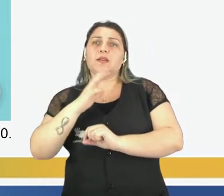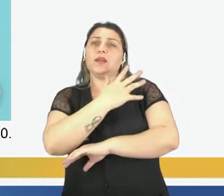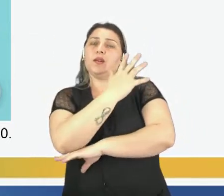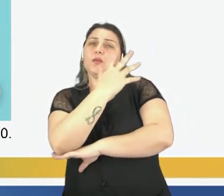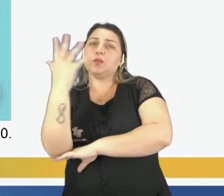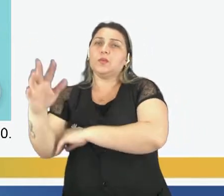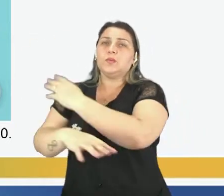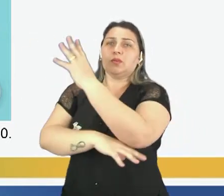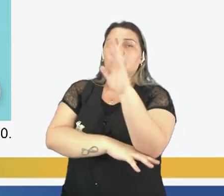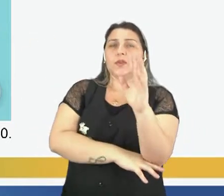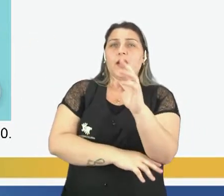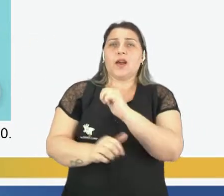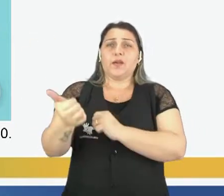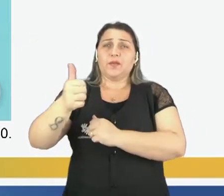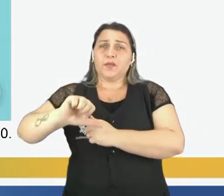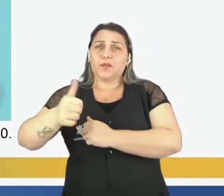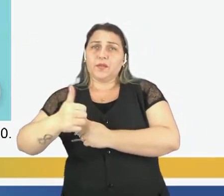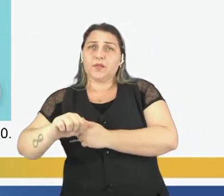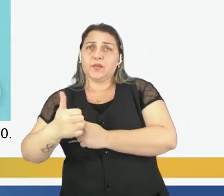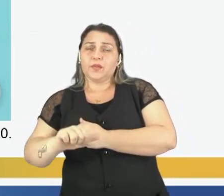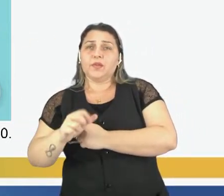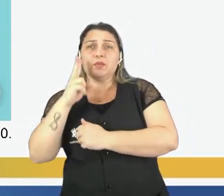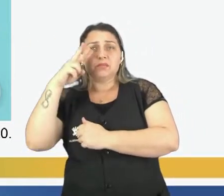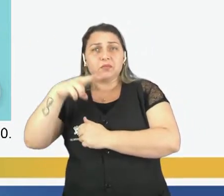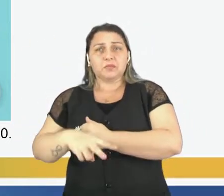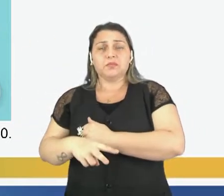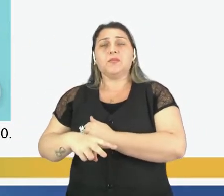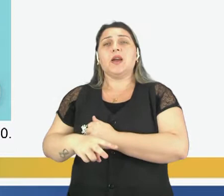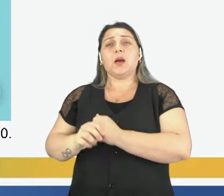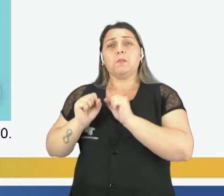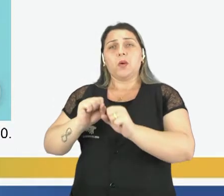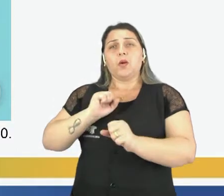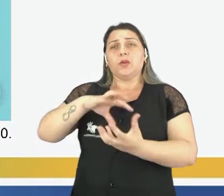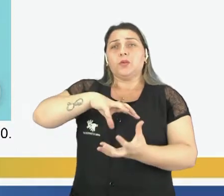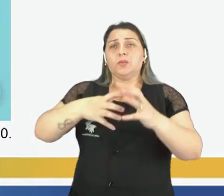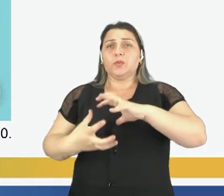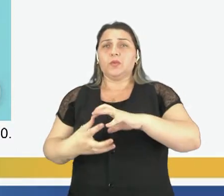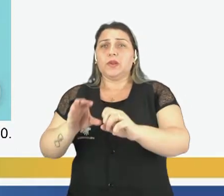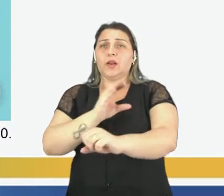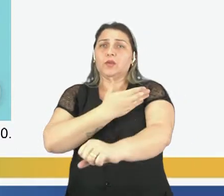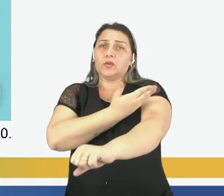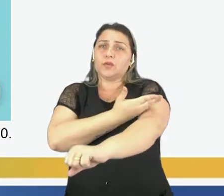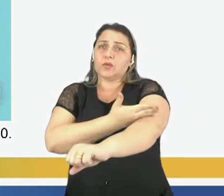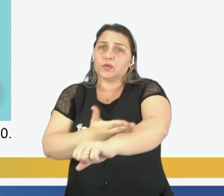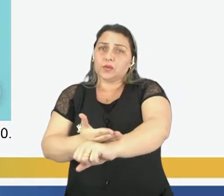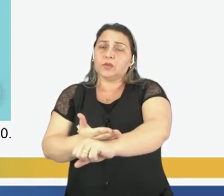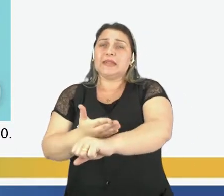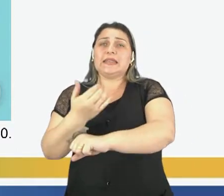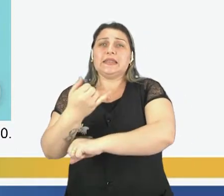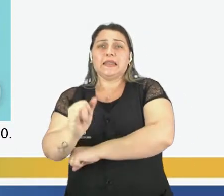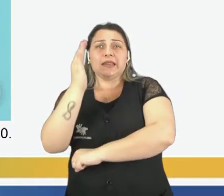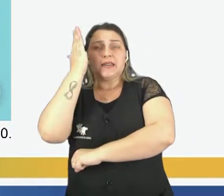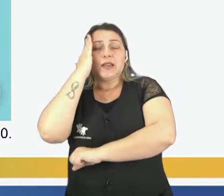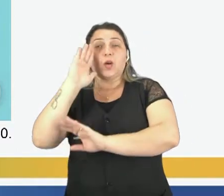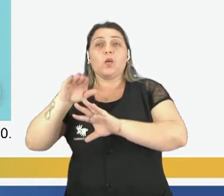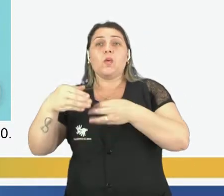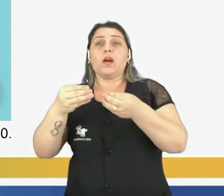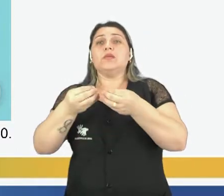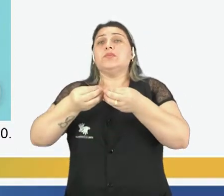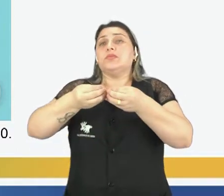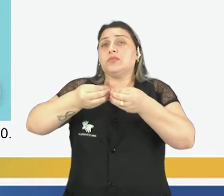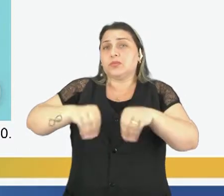ambiente, analisa a artista. Eles podem mudar seus hábitos se entenderem quais são as